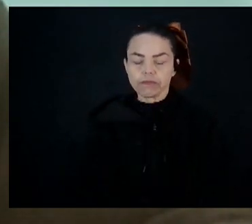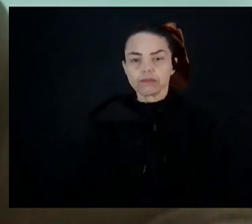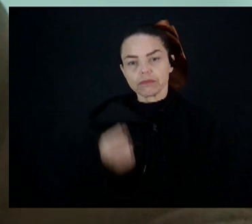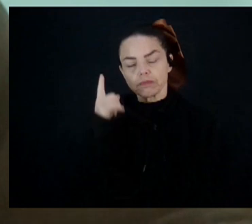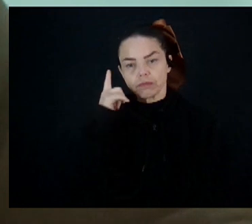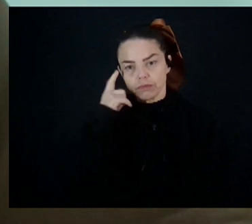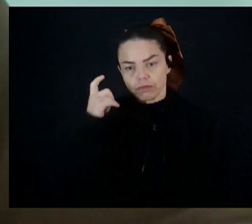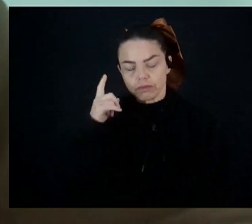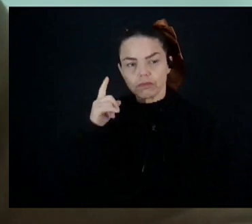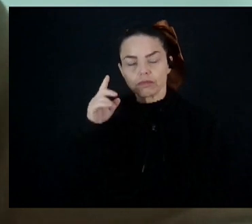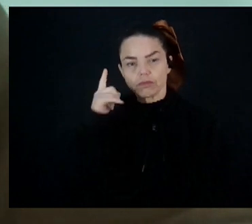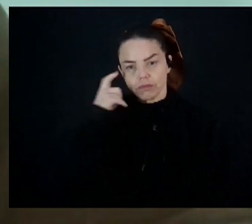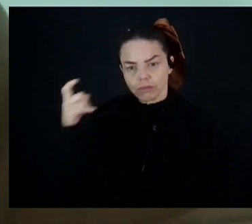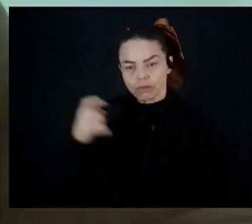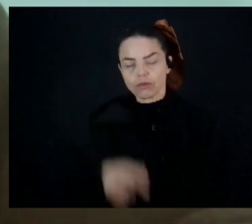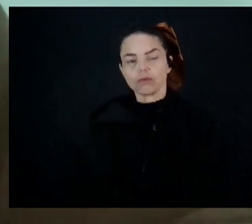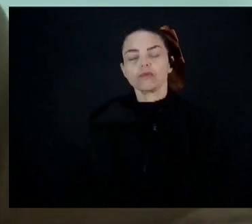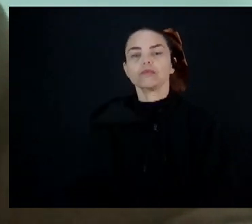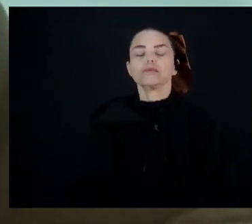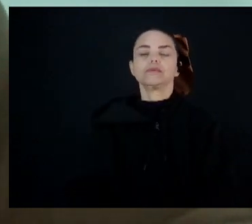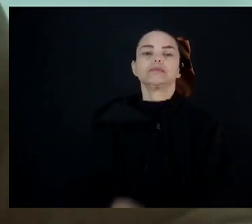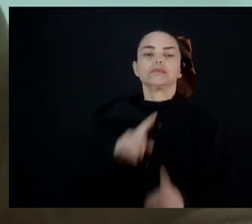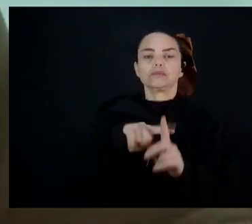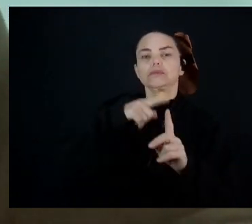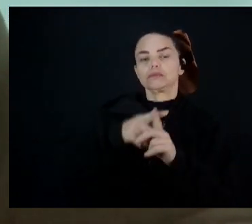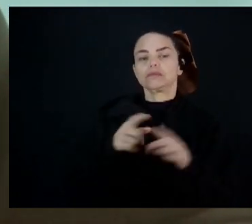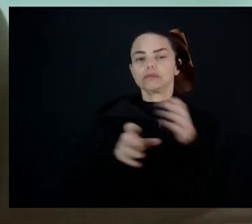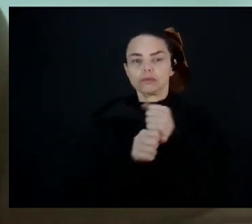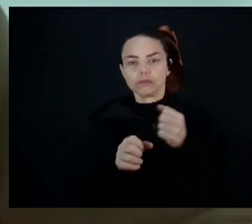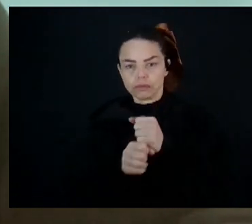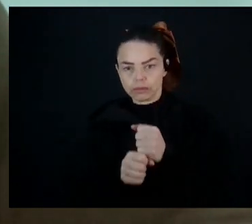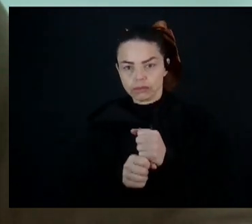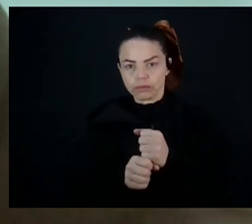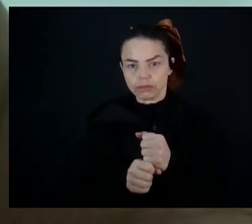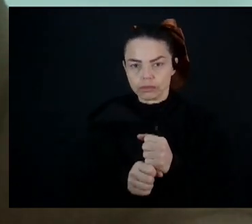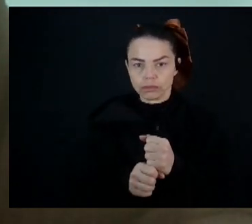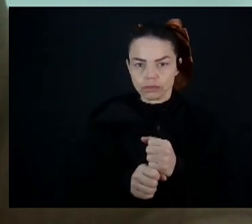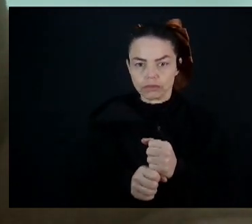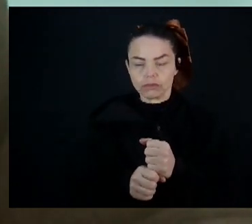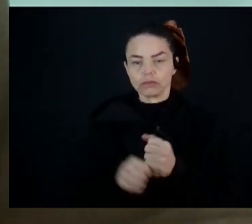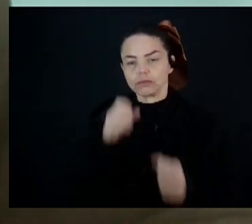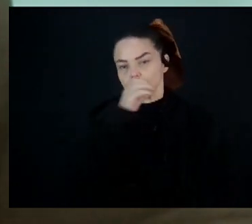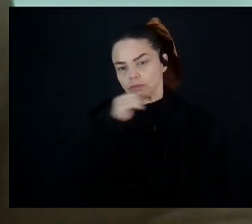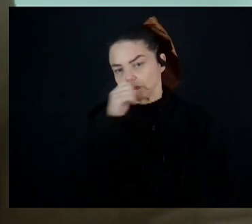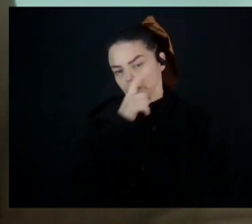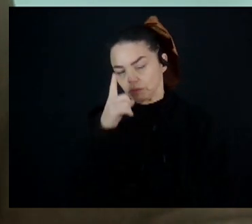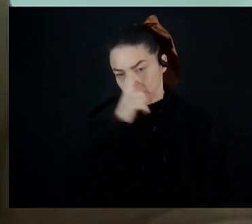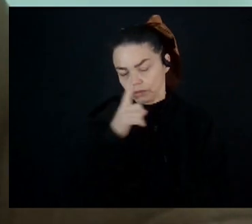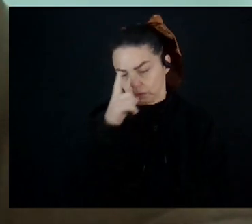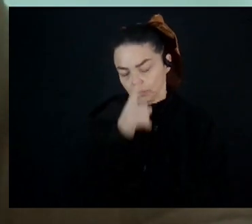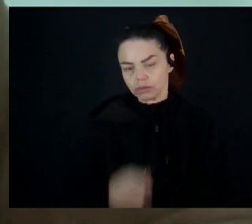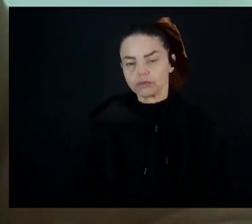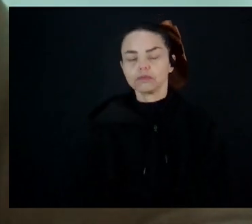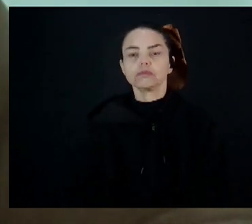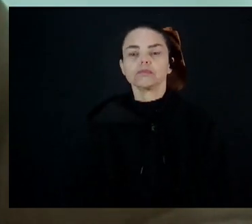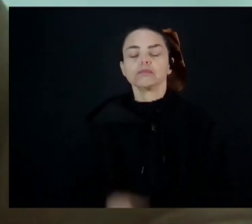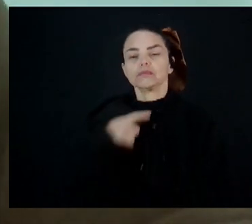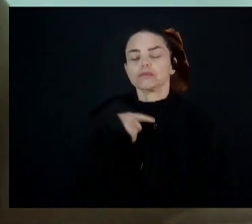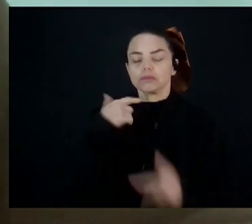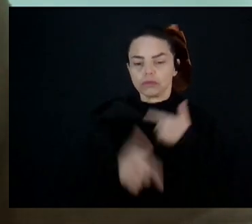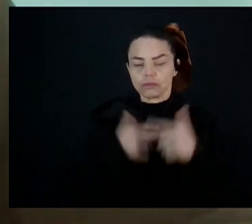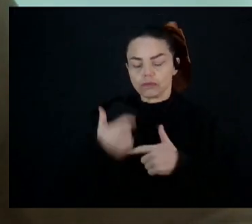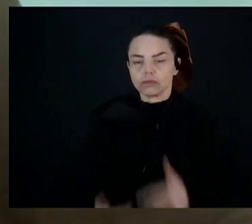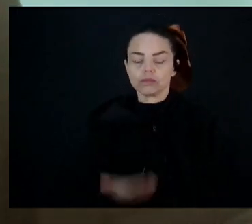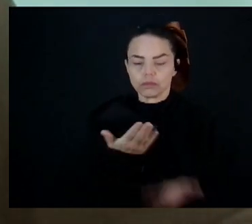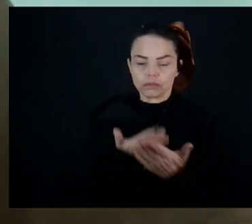né, do que a gente aumentar o número de horas no final de semana. Bom, mas aí é alguém que trabalha, que estuda, que